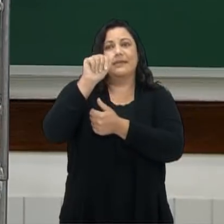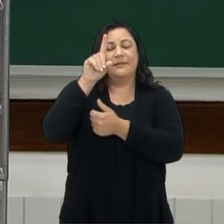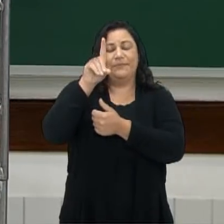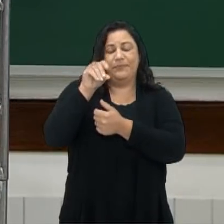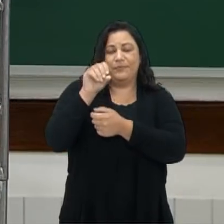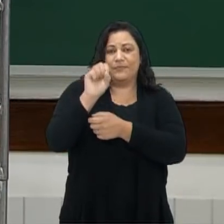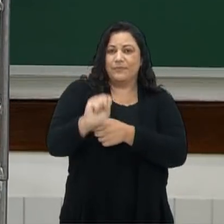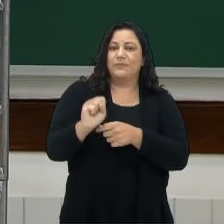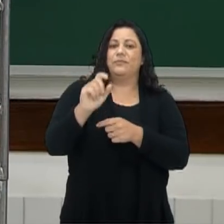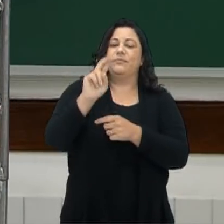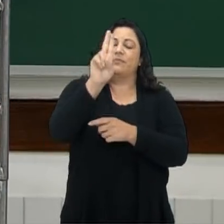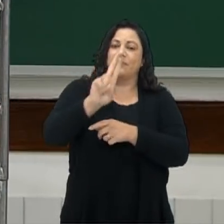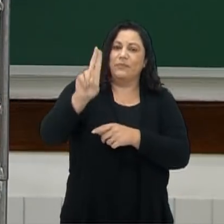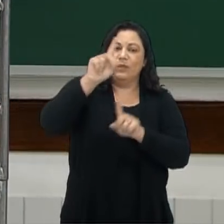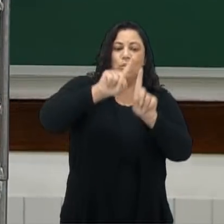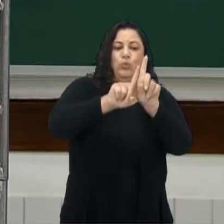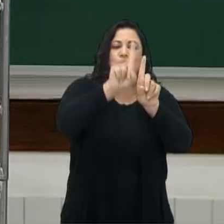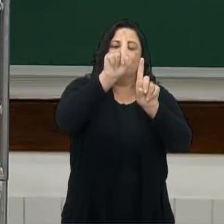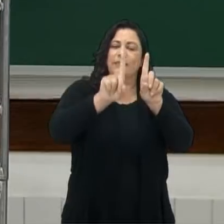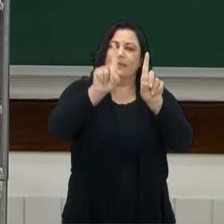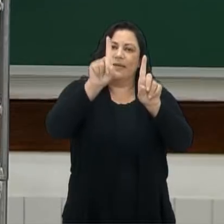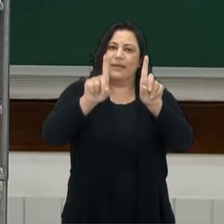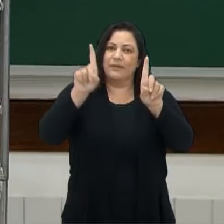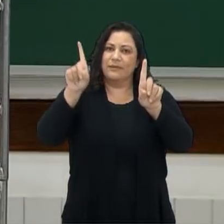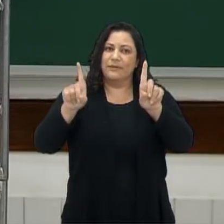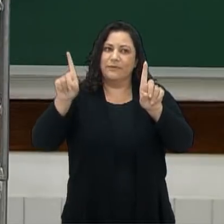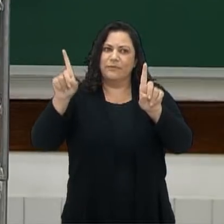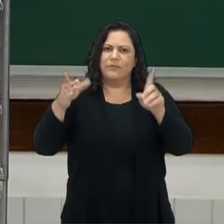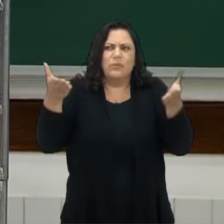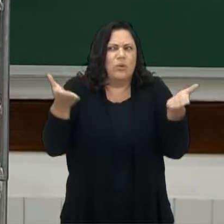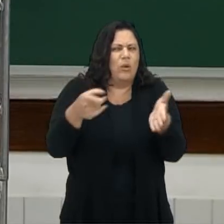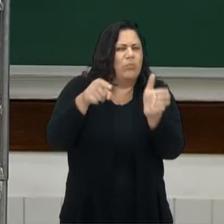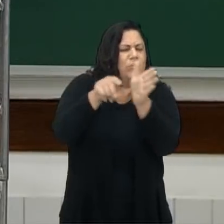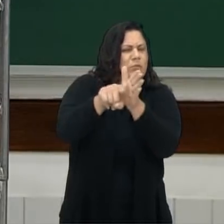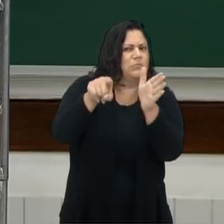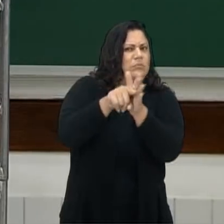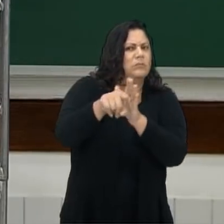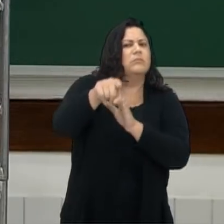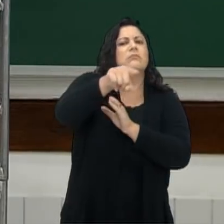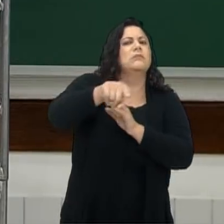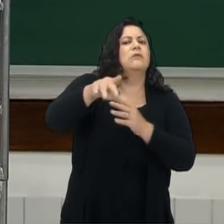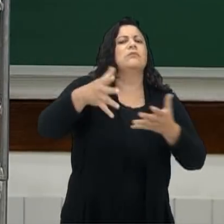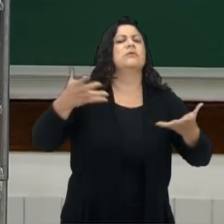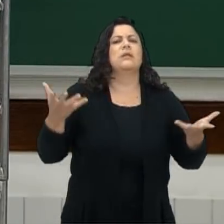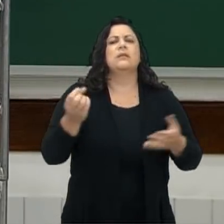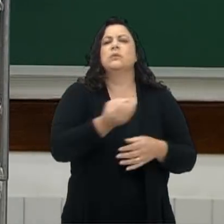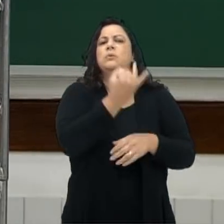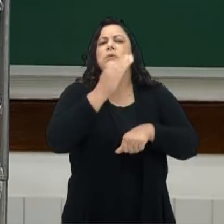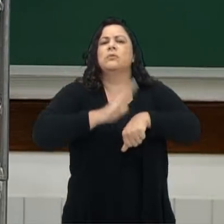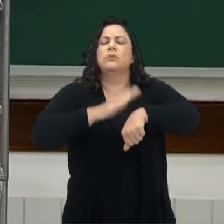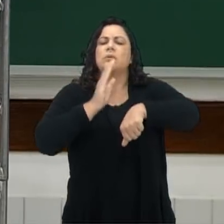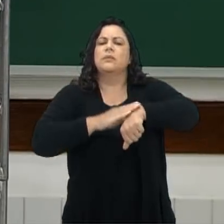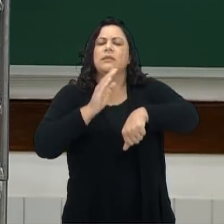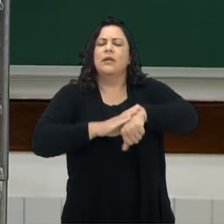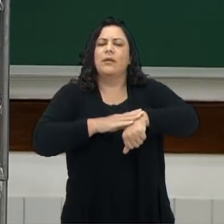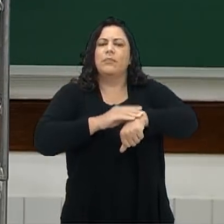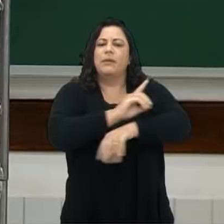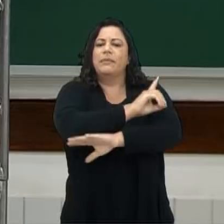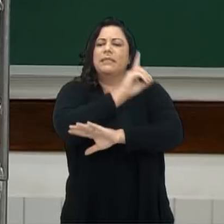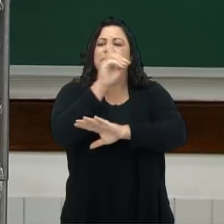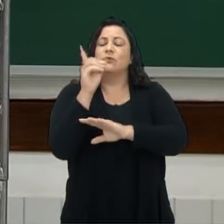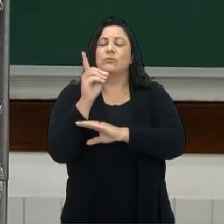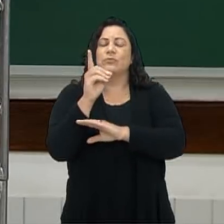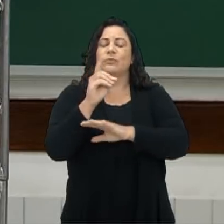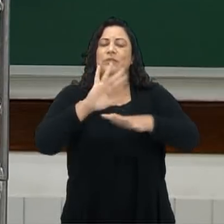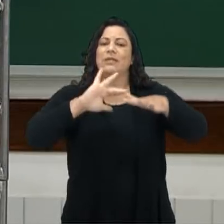gráfico de setores. Eu perguntei para vocês nas minhas redes sociais quanto tempo você passa por dia na